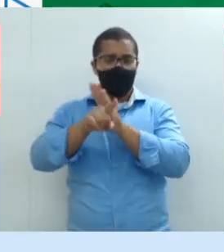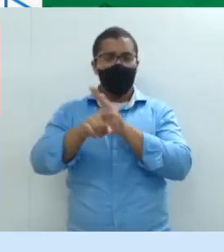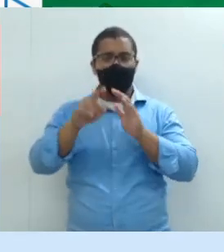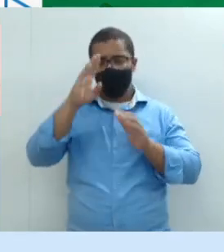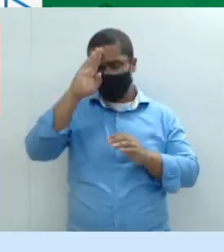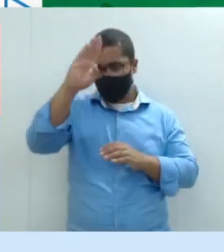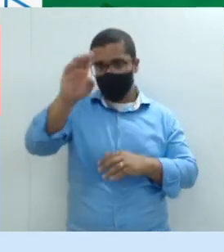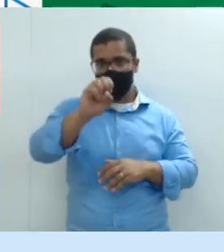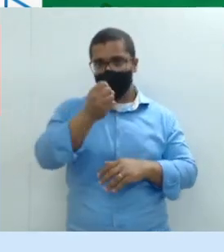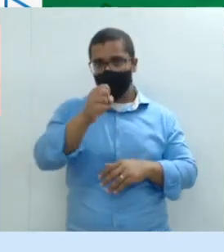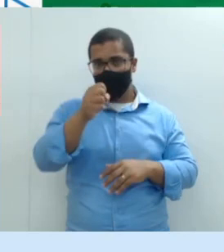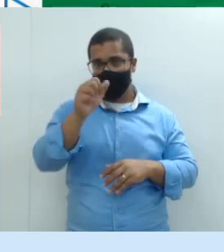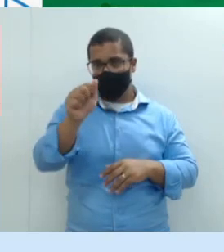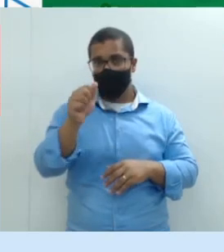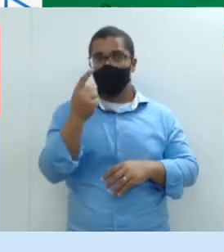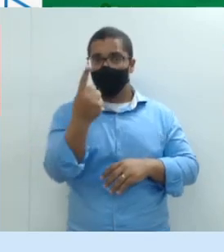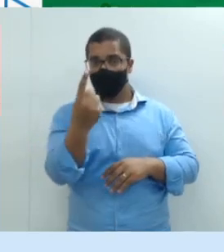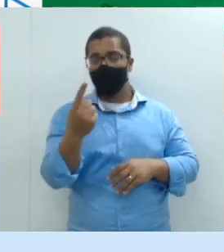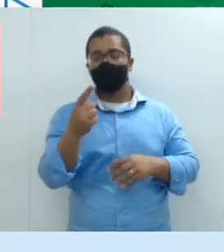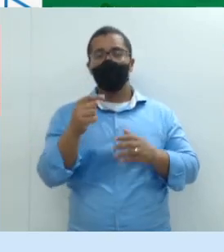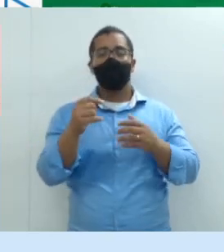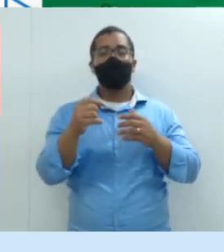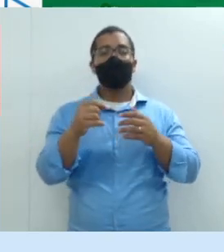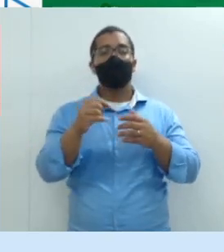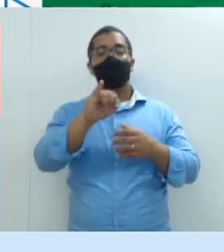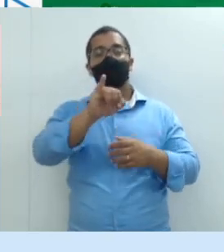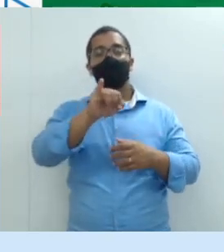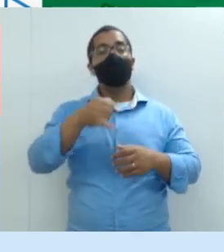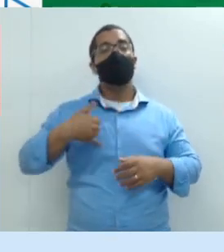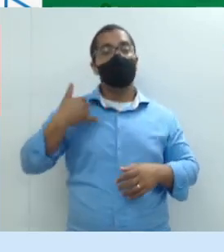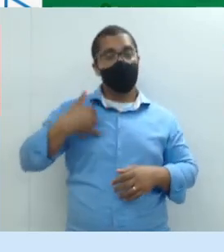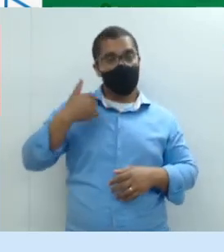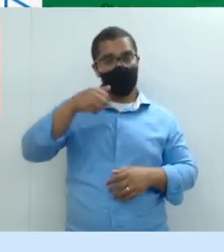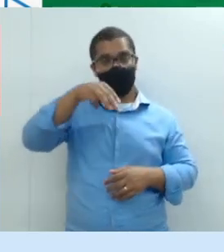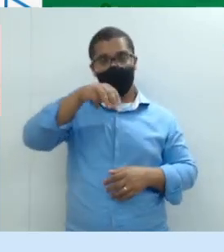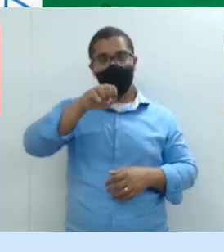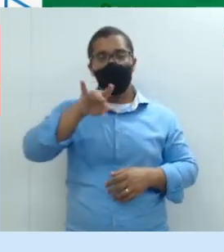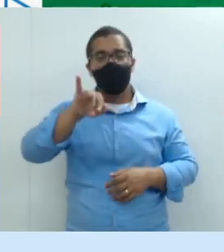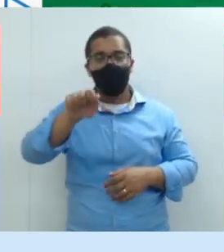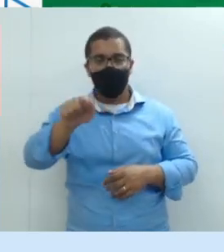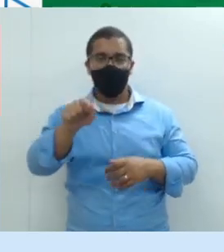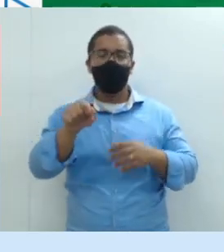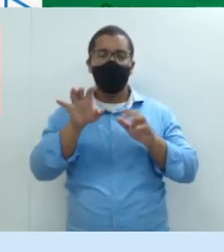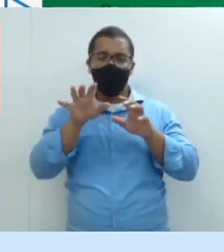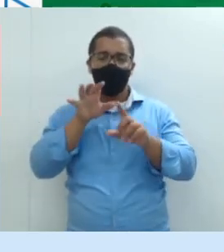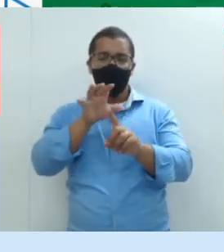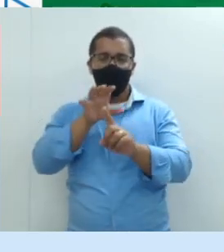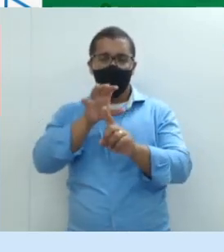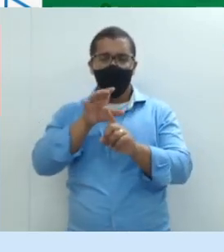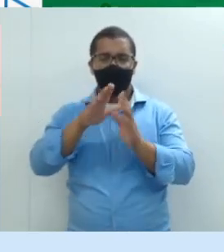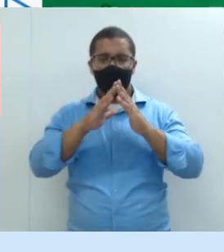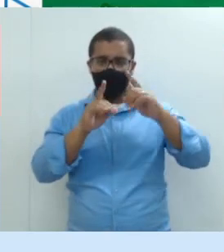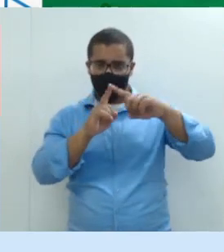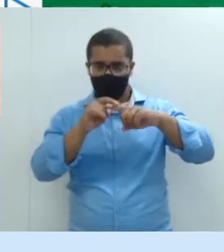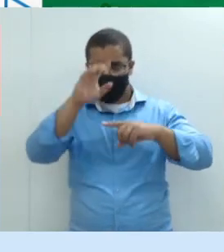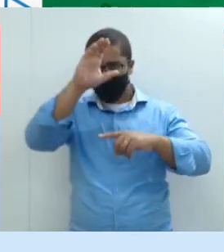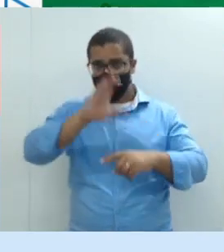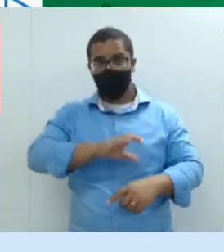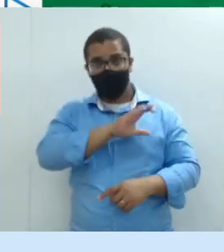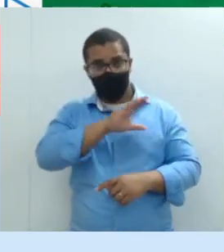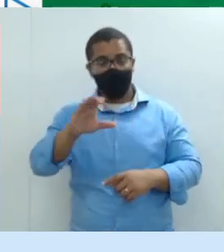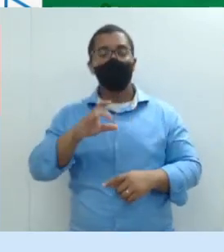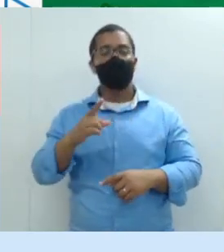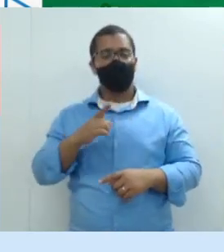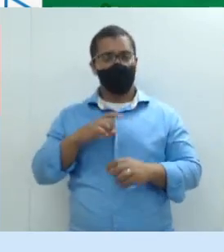1, vale a pena você observar. A Idade Média, essa influência da Igreja Católica, ela vai perpassando e vai dando eventos, vai